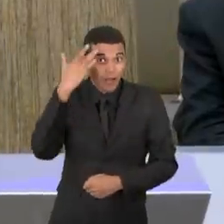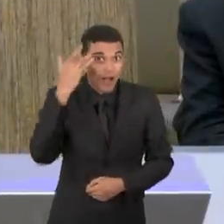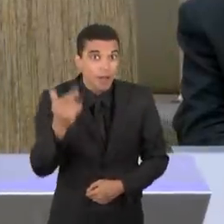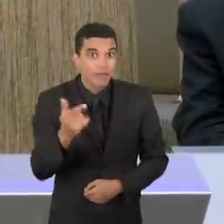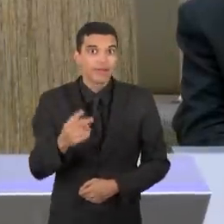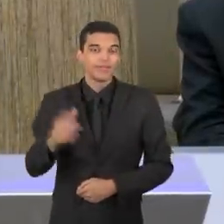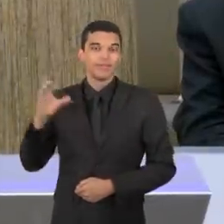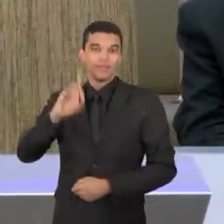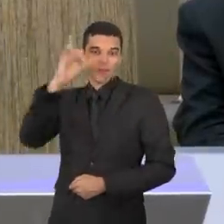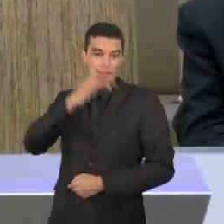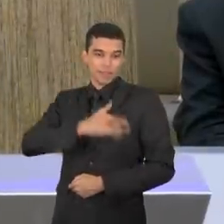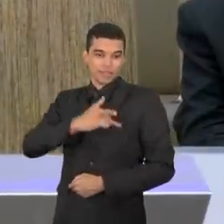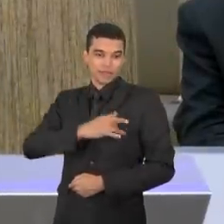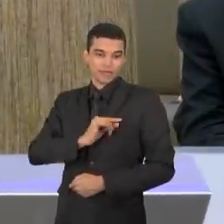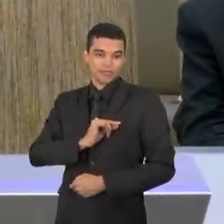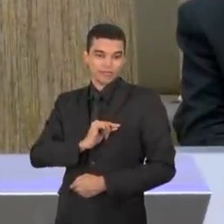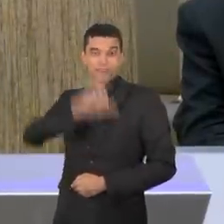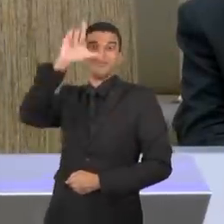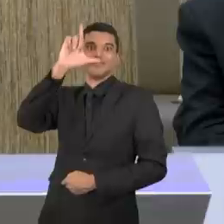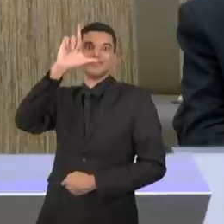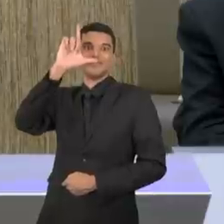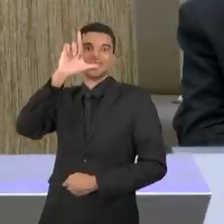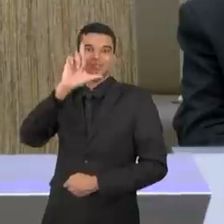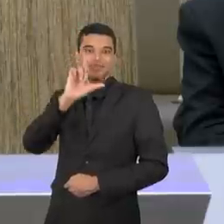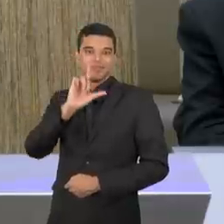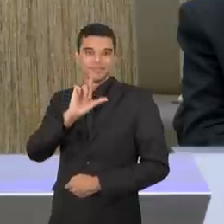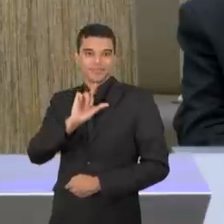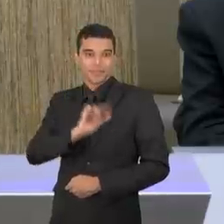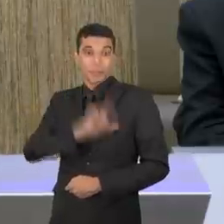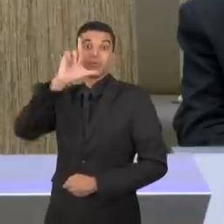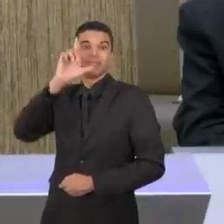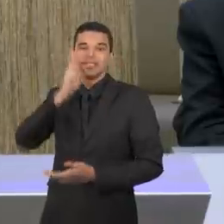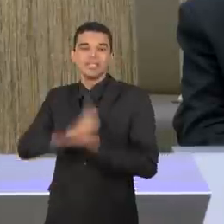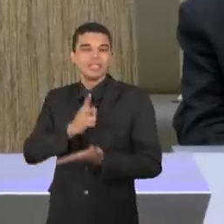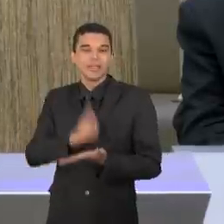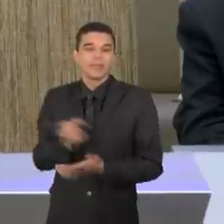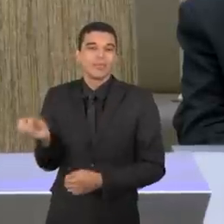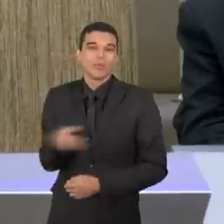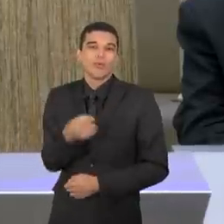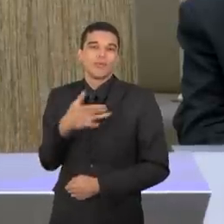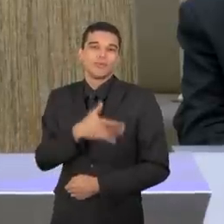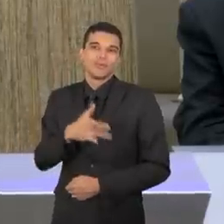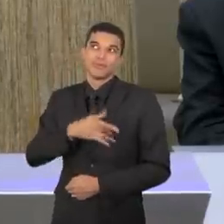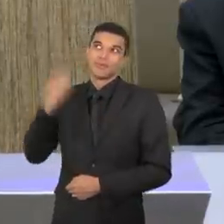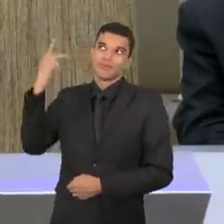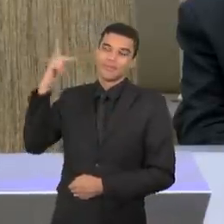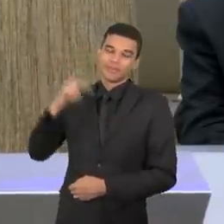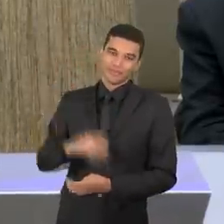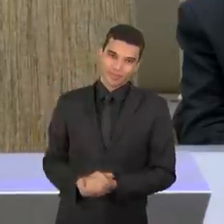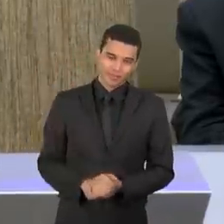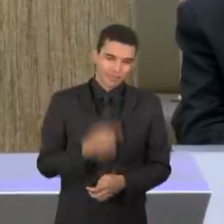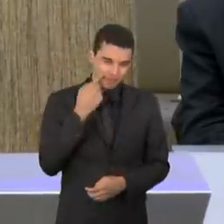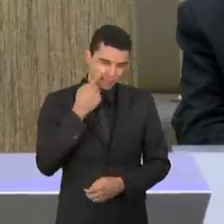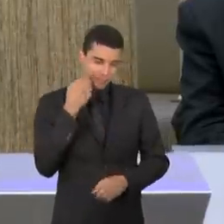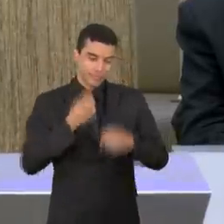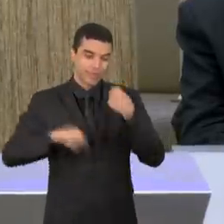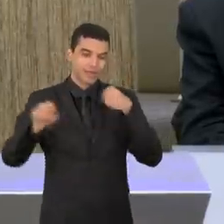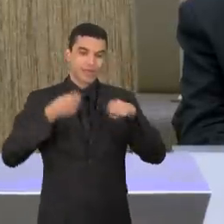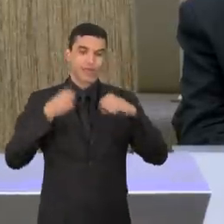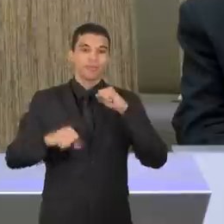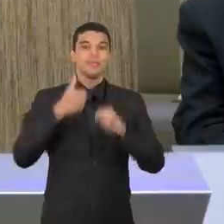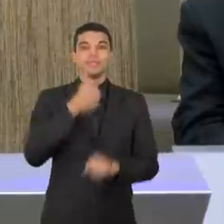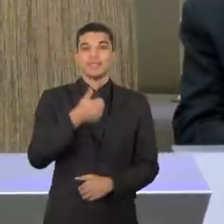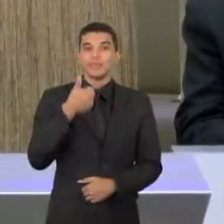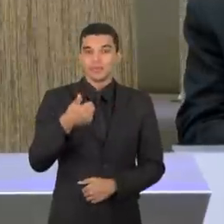Salmo 103. É bom ler Salmo 103 e o versículo 11, 12. Eu